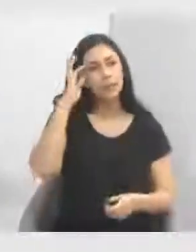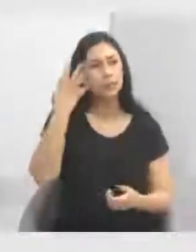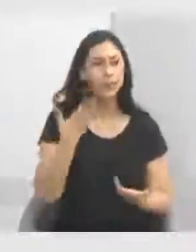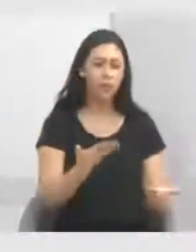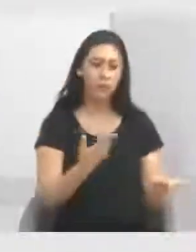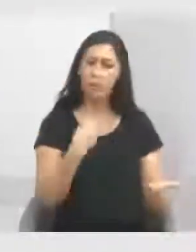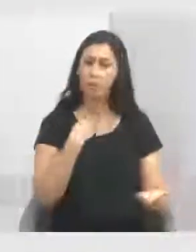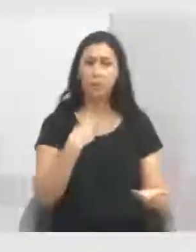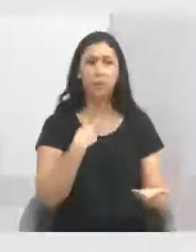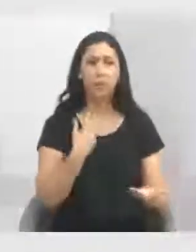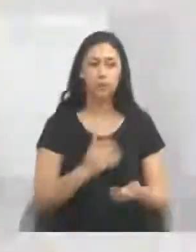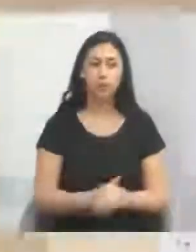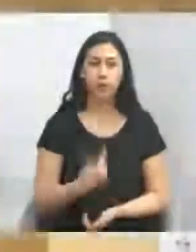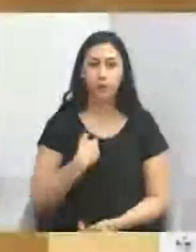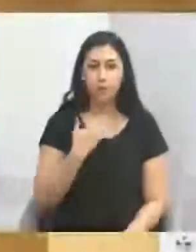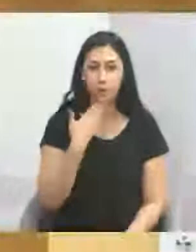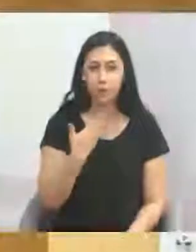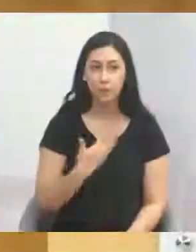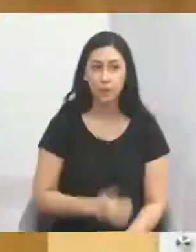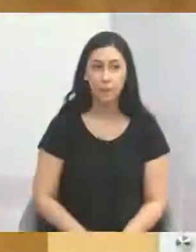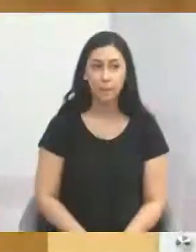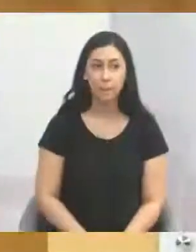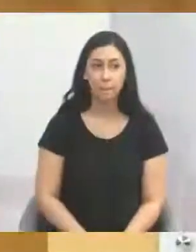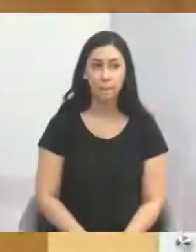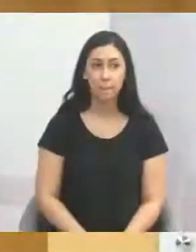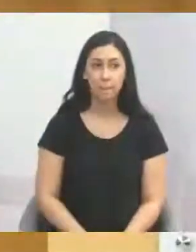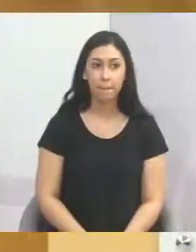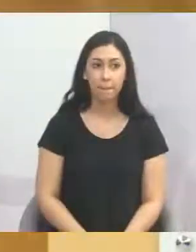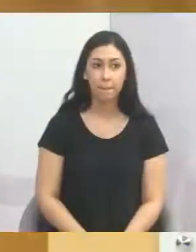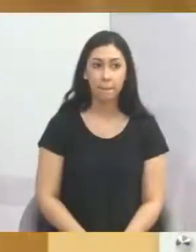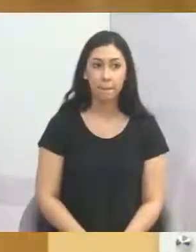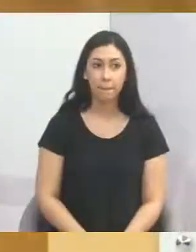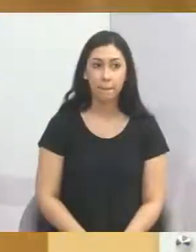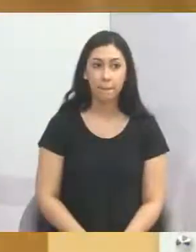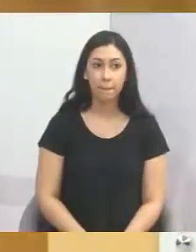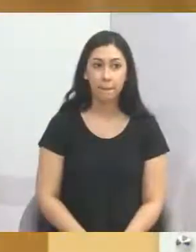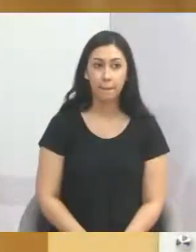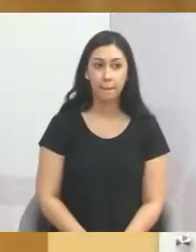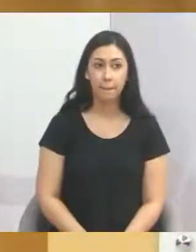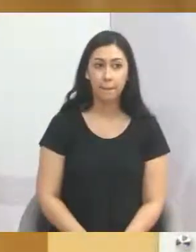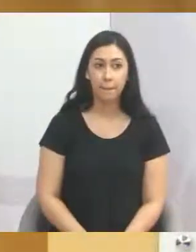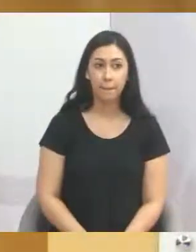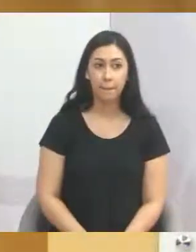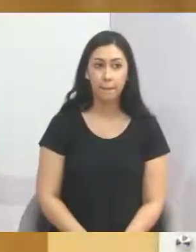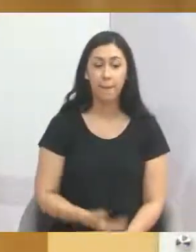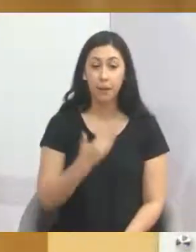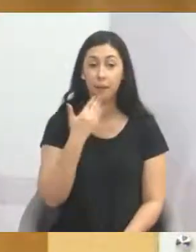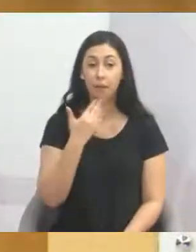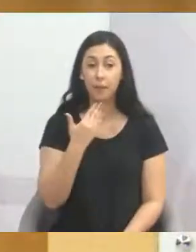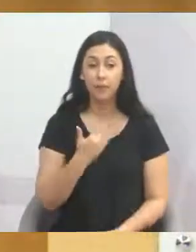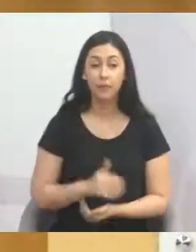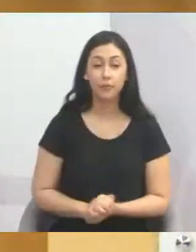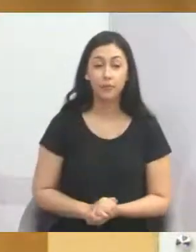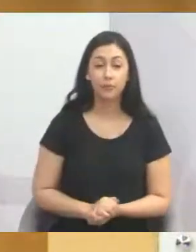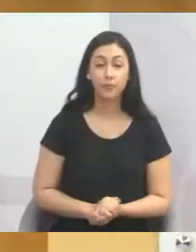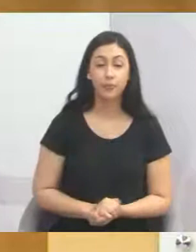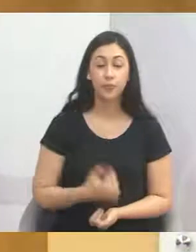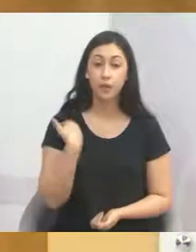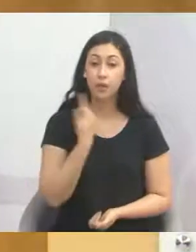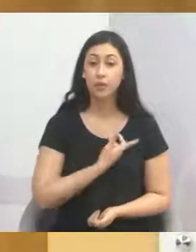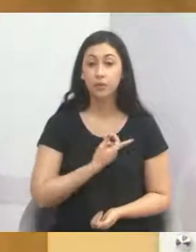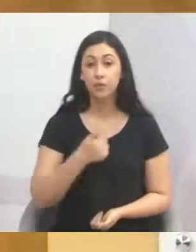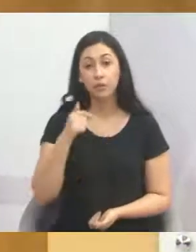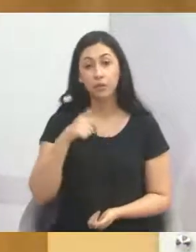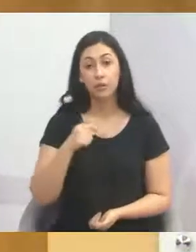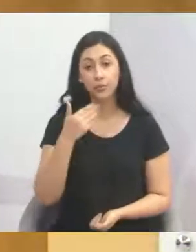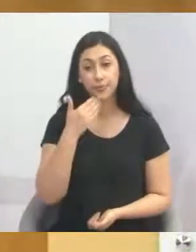pode ficar. Fica aí o pedido desse vereador. É, isso é pedido aí. Que o Felipe Gordão pediu. Então a gente veio aqui